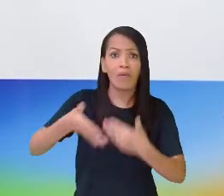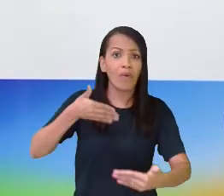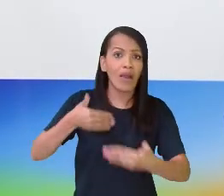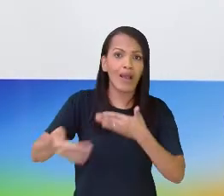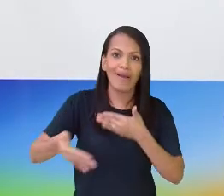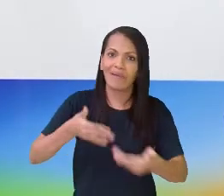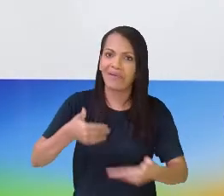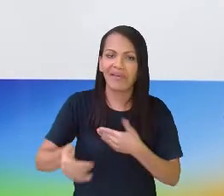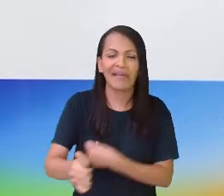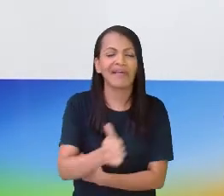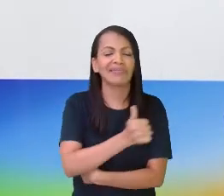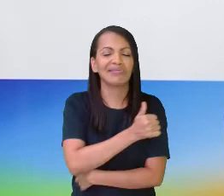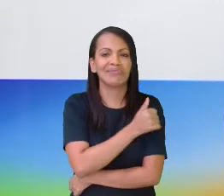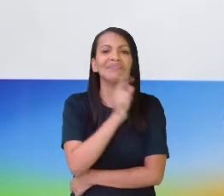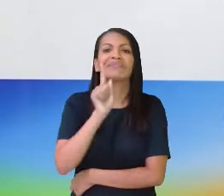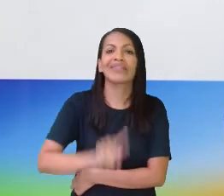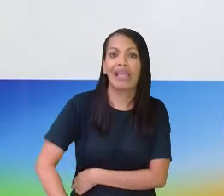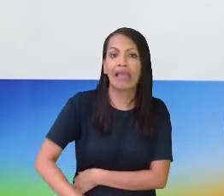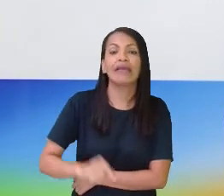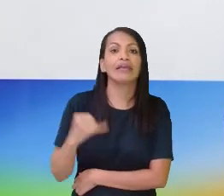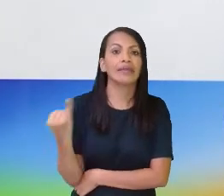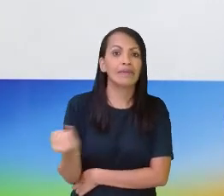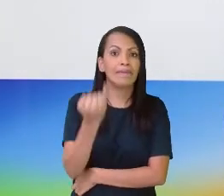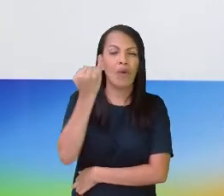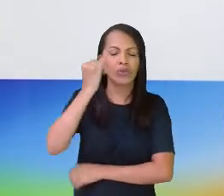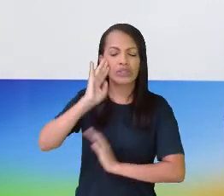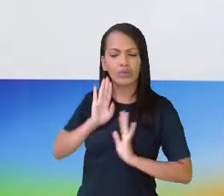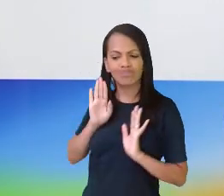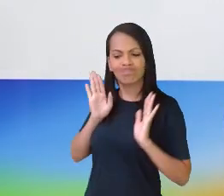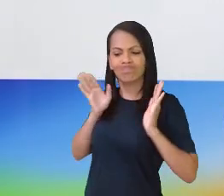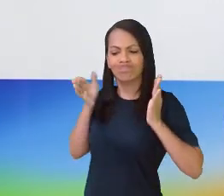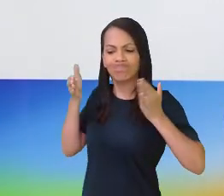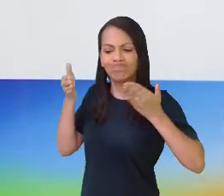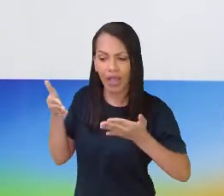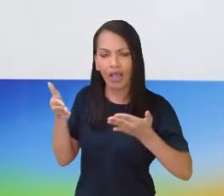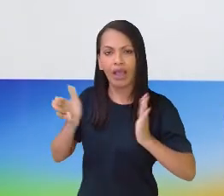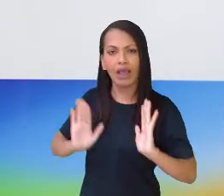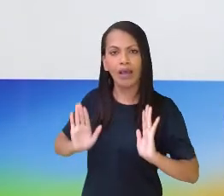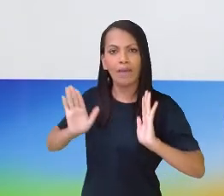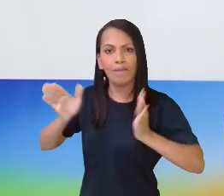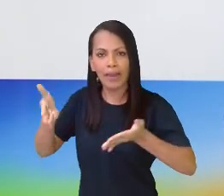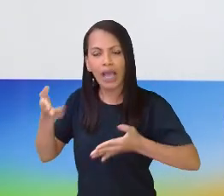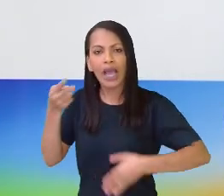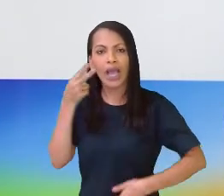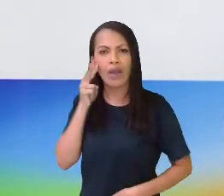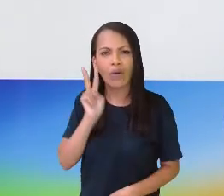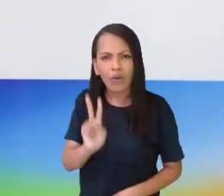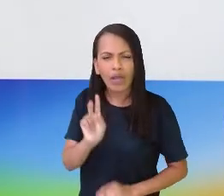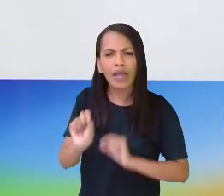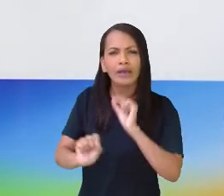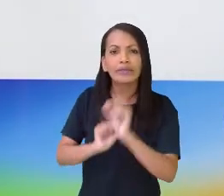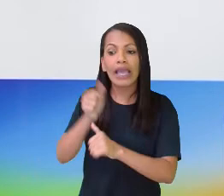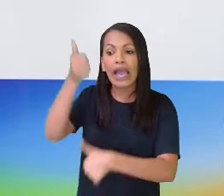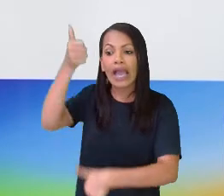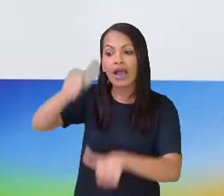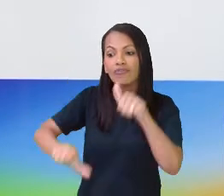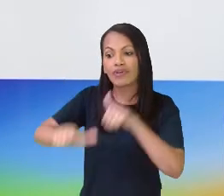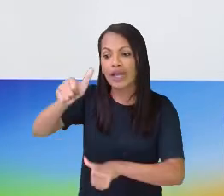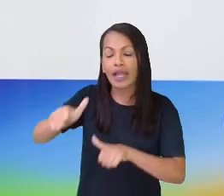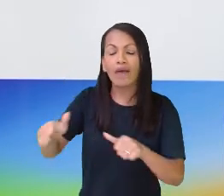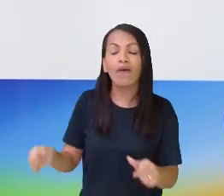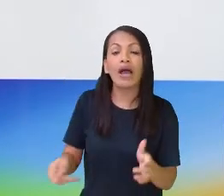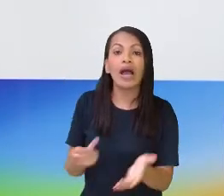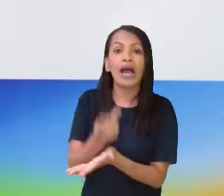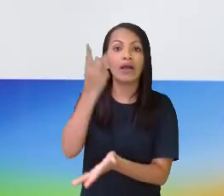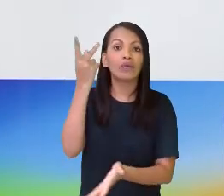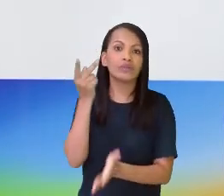Né? O que é importante a gente frisar e a gente manter muito vivo no nosso olhar é que a avaliação ela acontece de